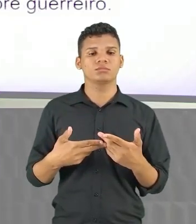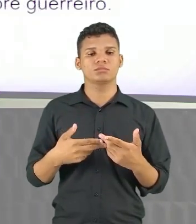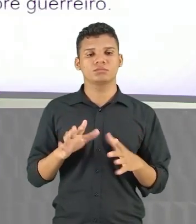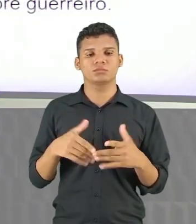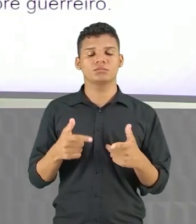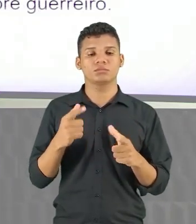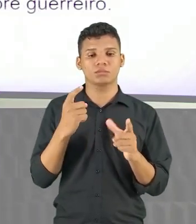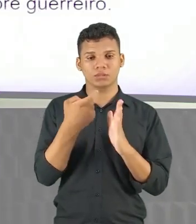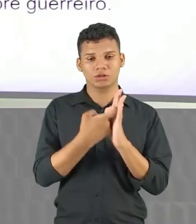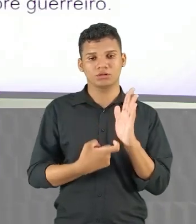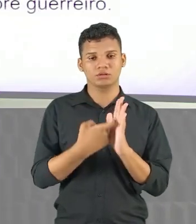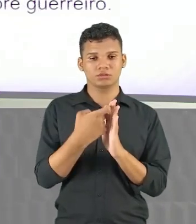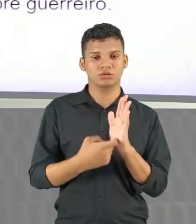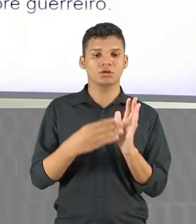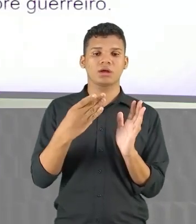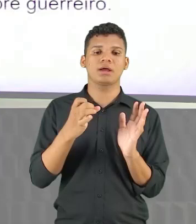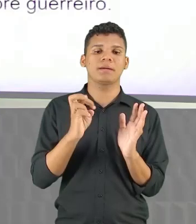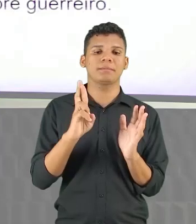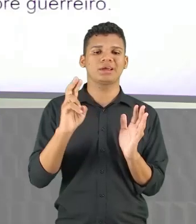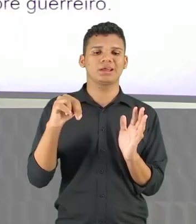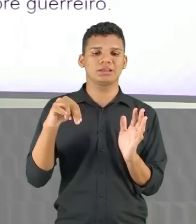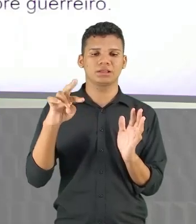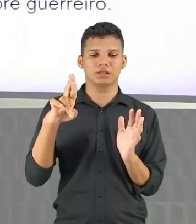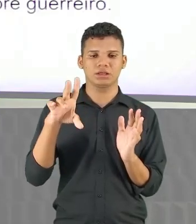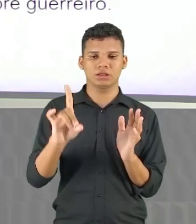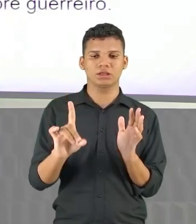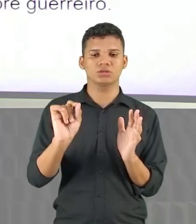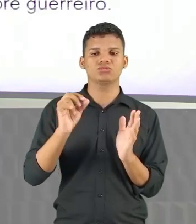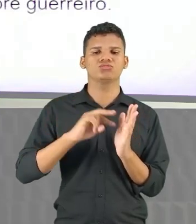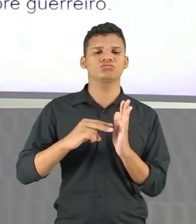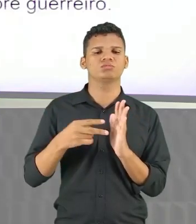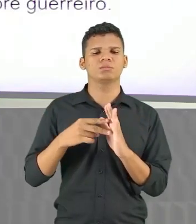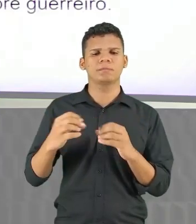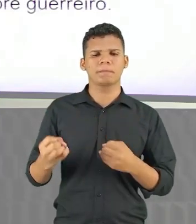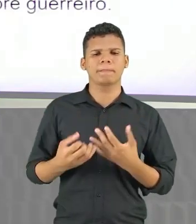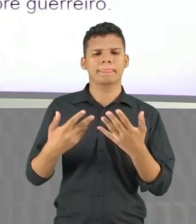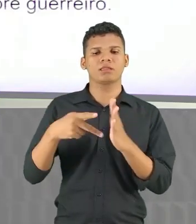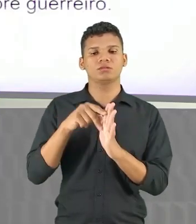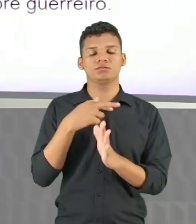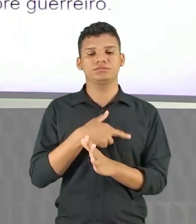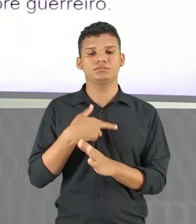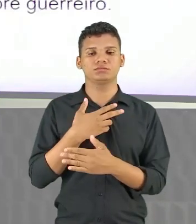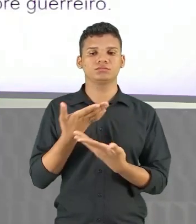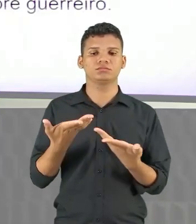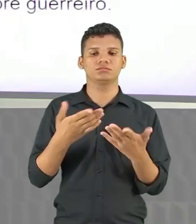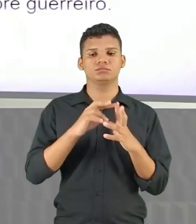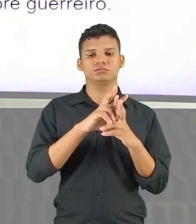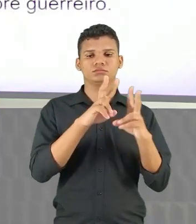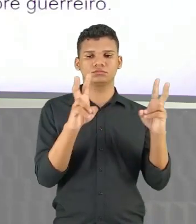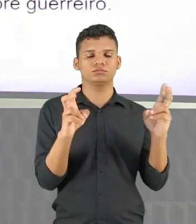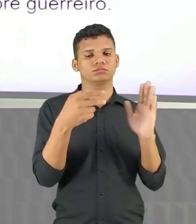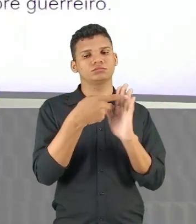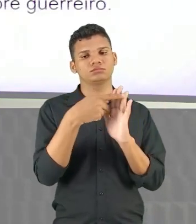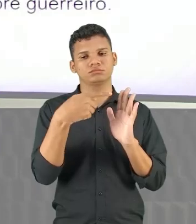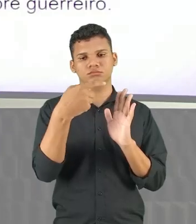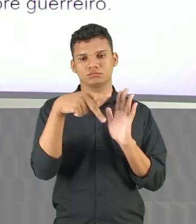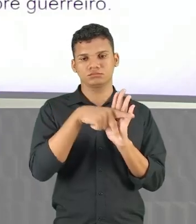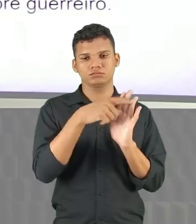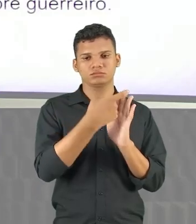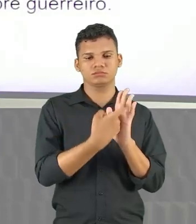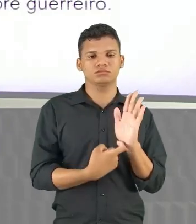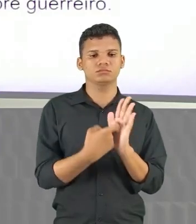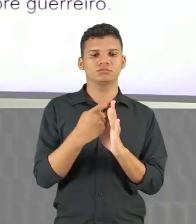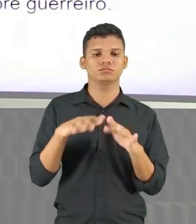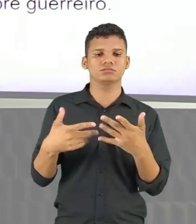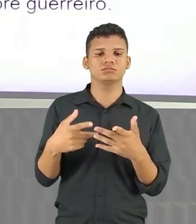Bernardo Guimarães é representativo da estética romântica. Entre as marcas textuais que evidenciam a filiação a